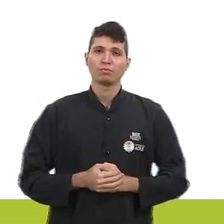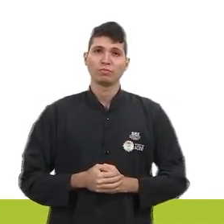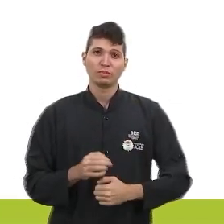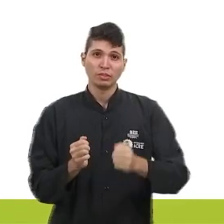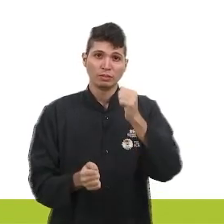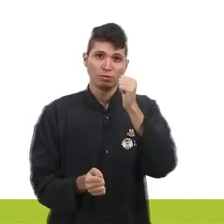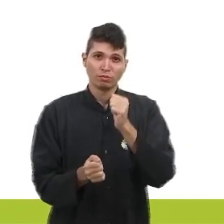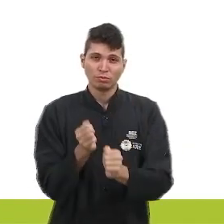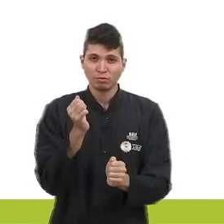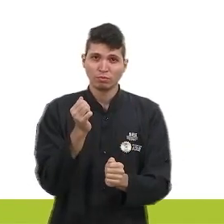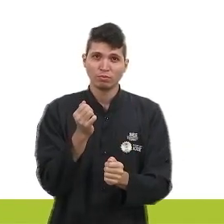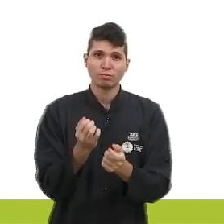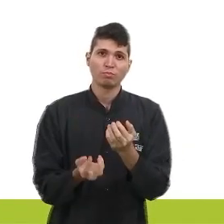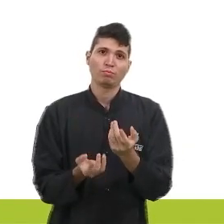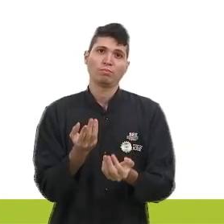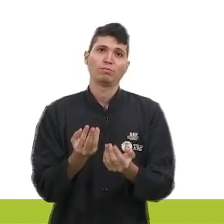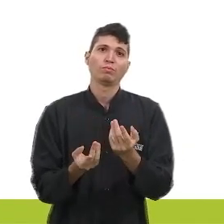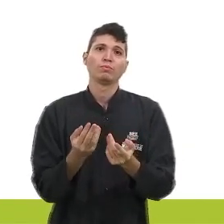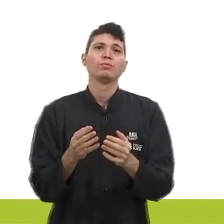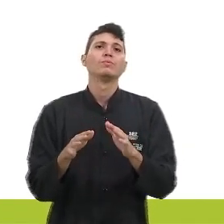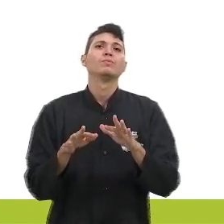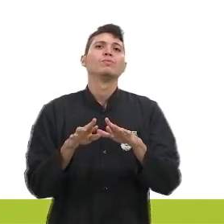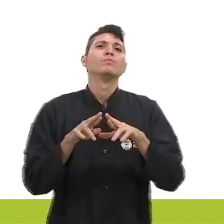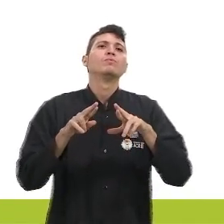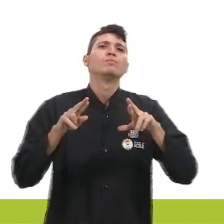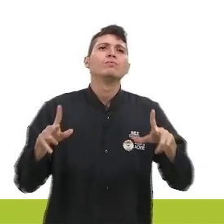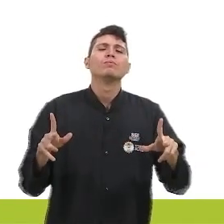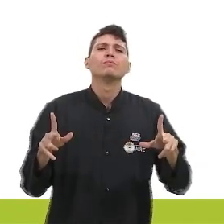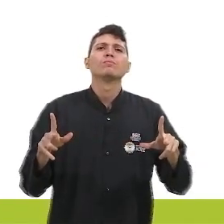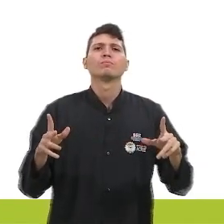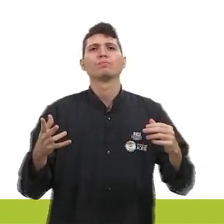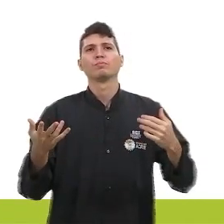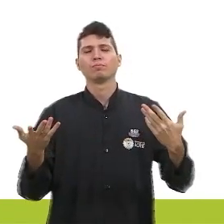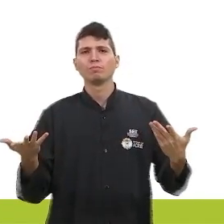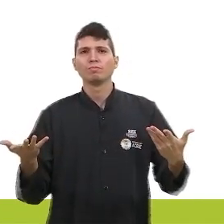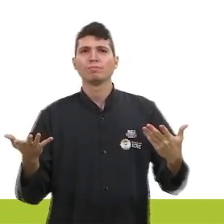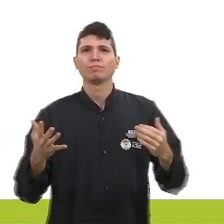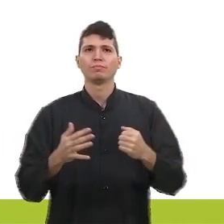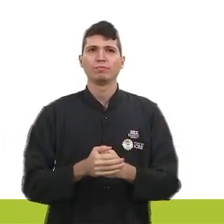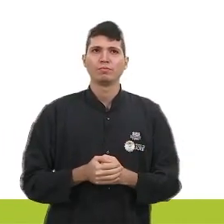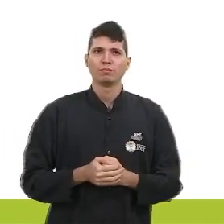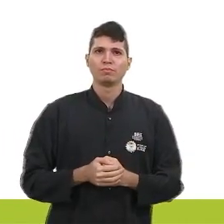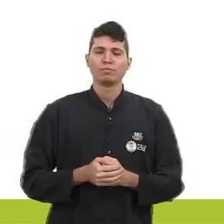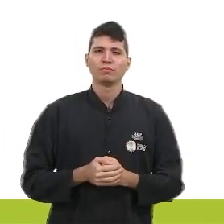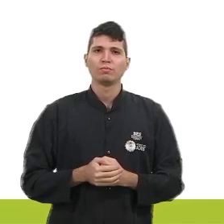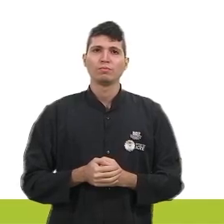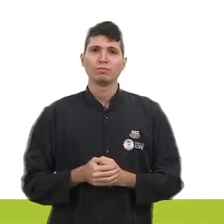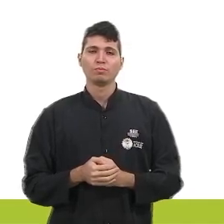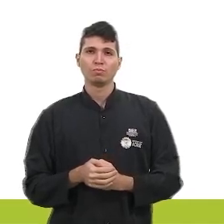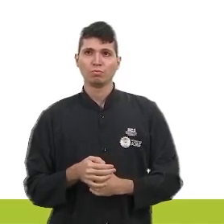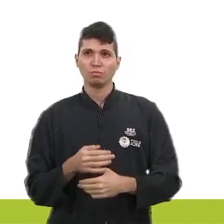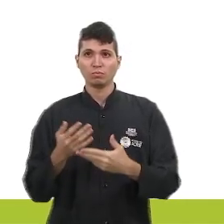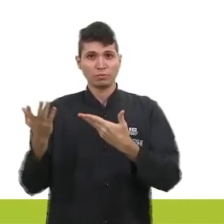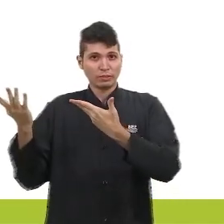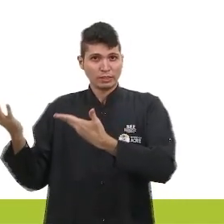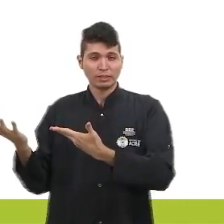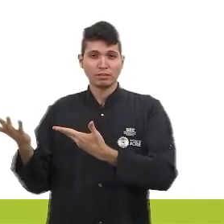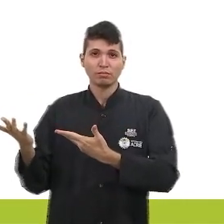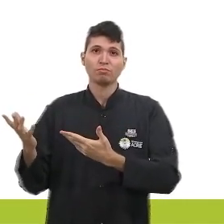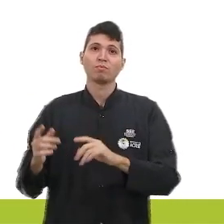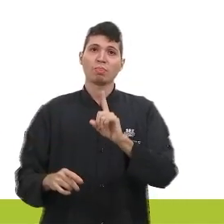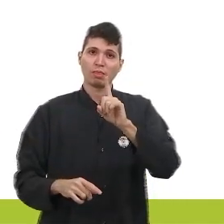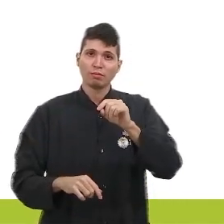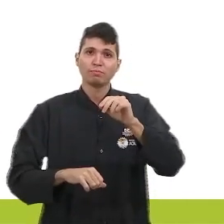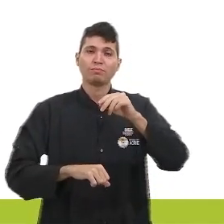mineral. Qual é a diferença entre carvão vegetal e carvão mineral? O carvão mineral, ele é uma rocha sedimentar,